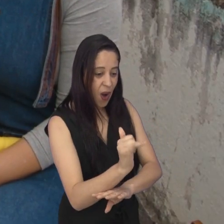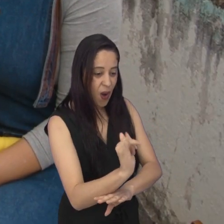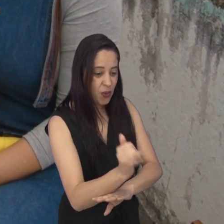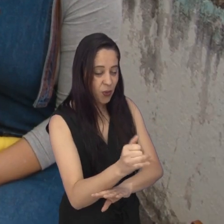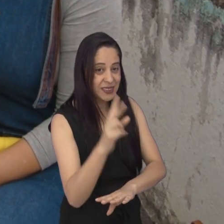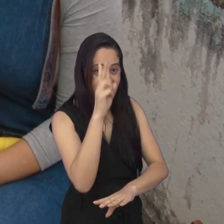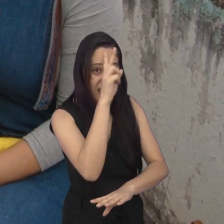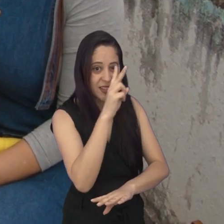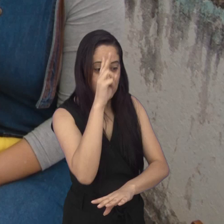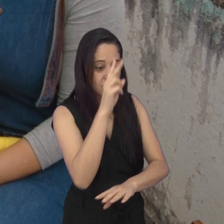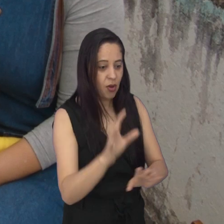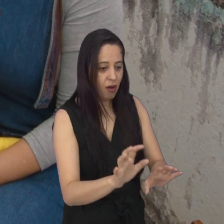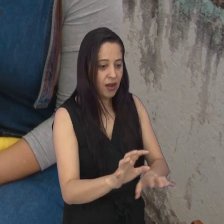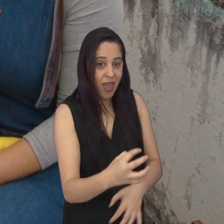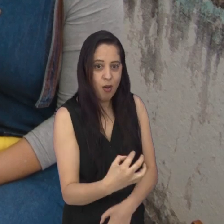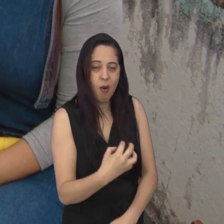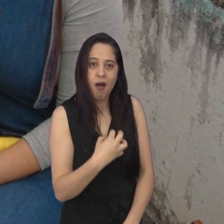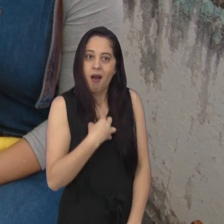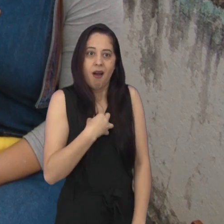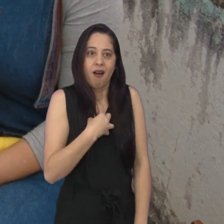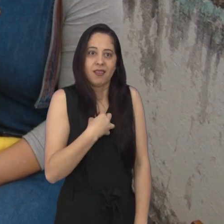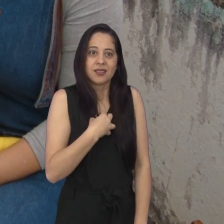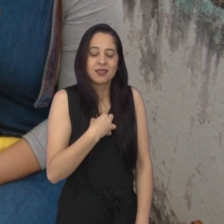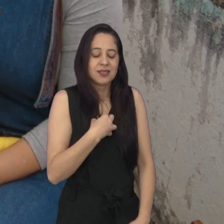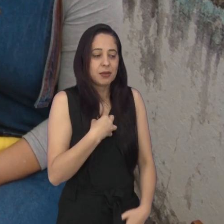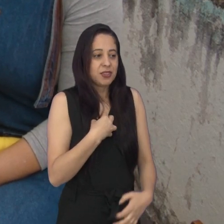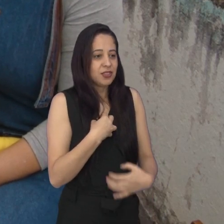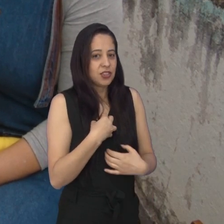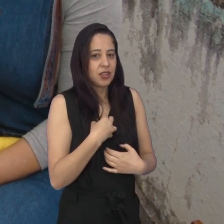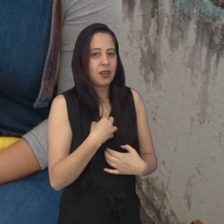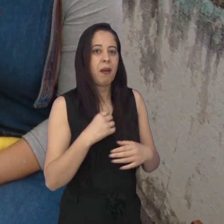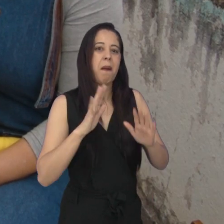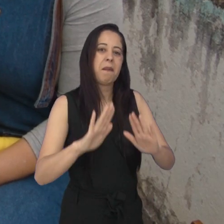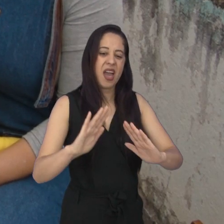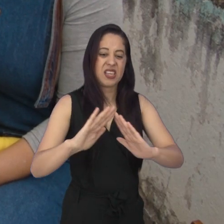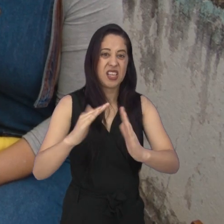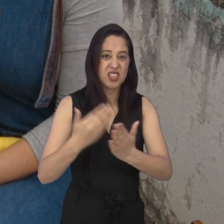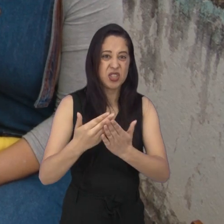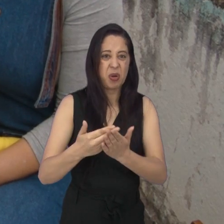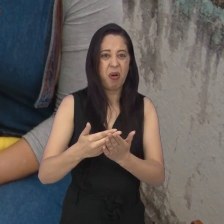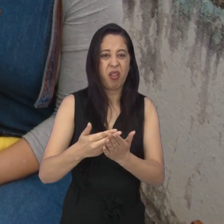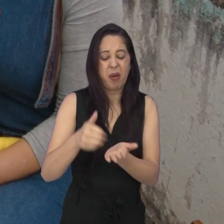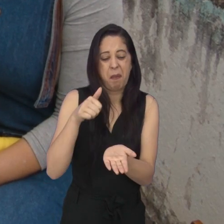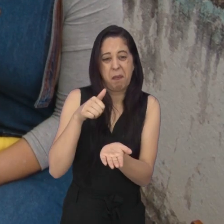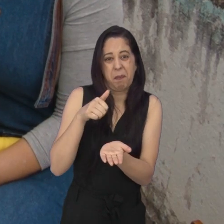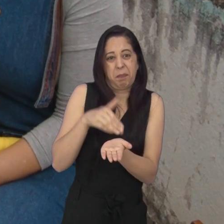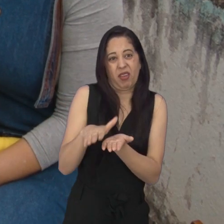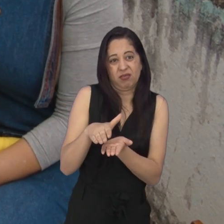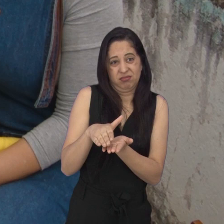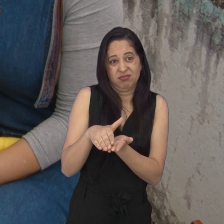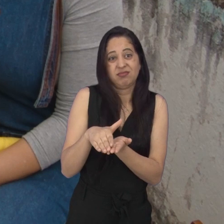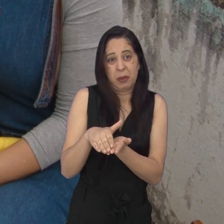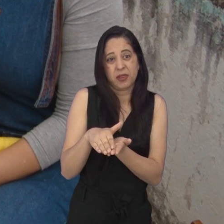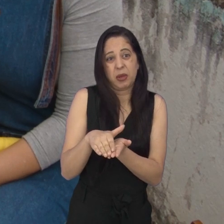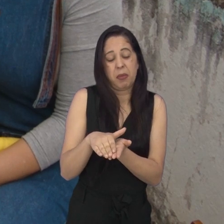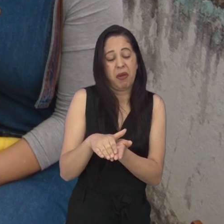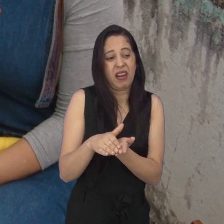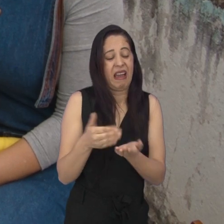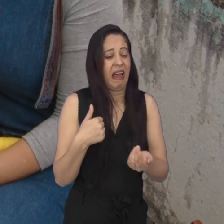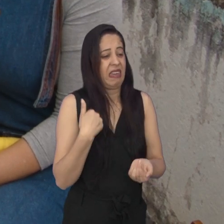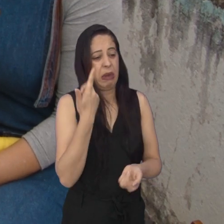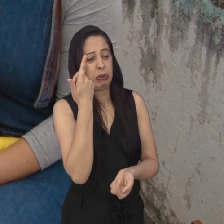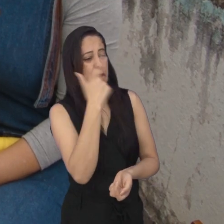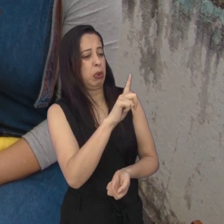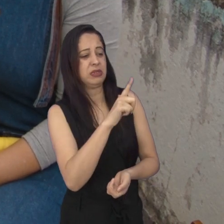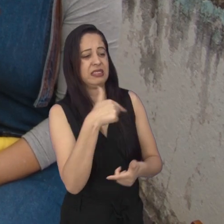das crianças também foi uma sementinha para mim. Só que aí eu fui mandado embora lá e não consegui outro trabalho